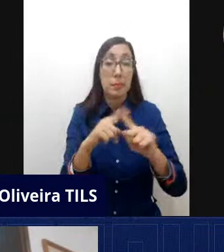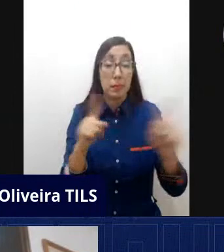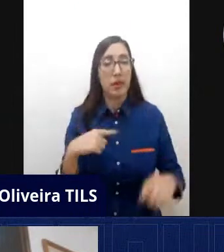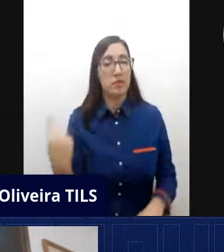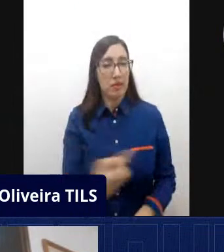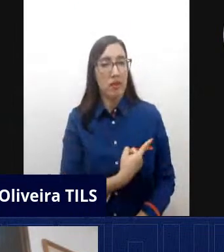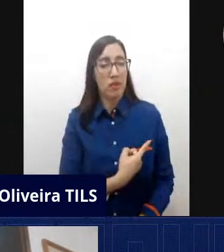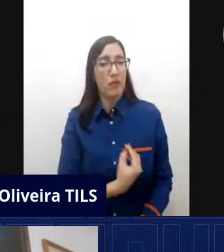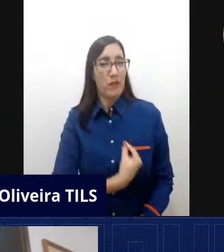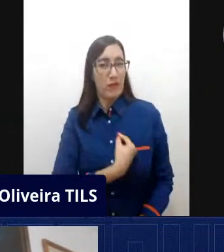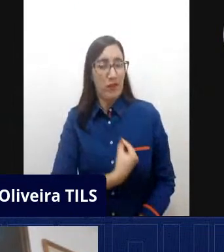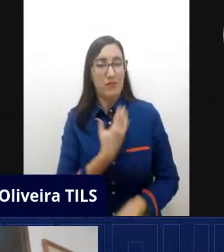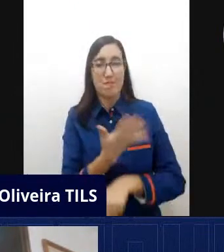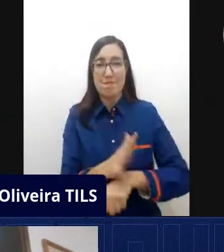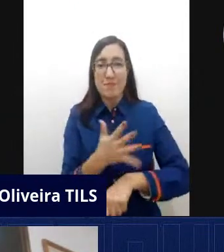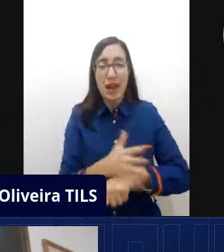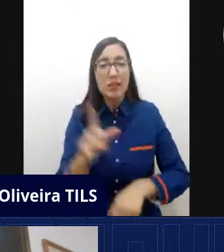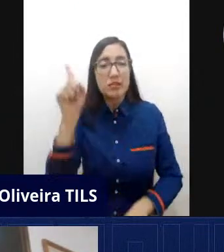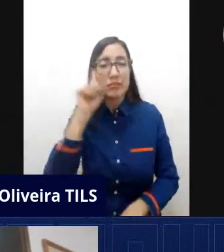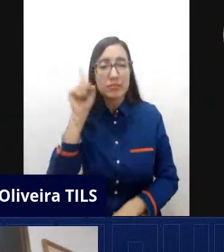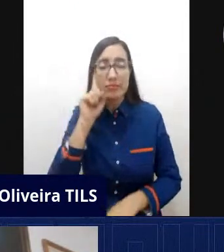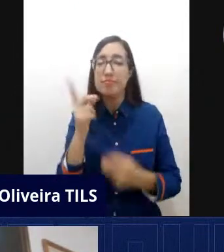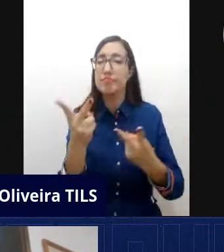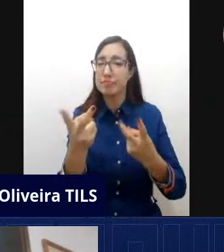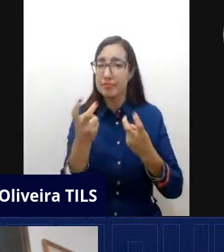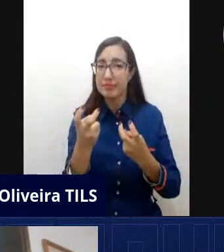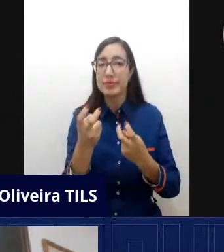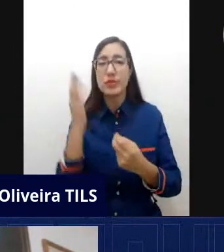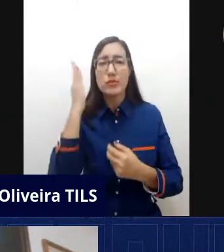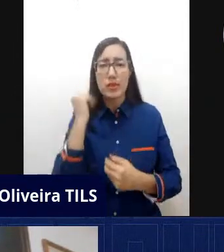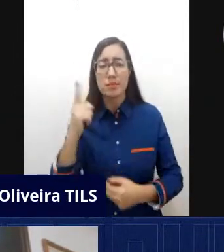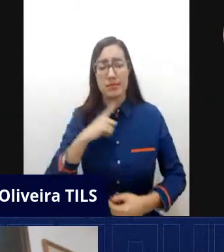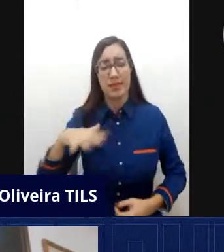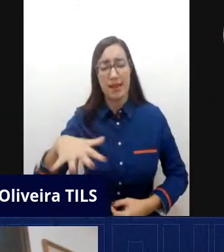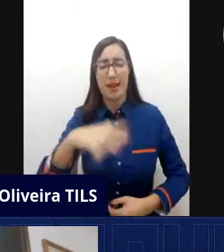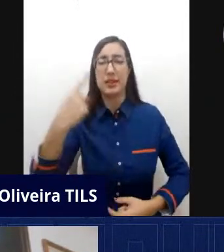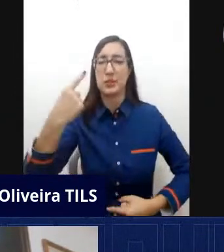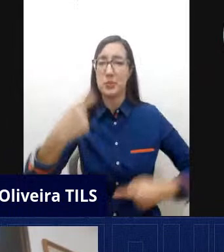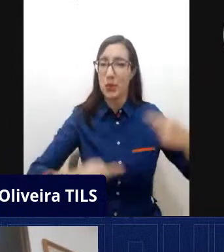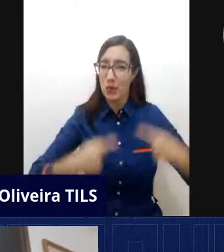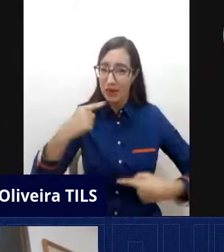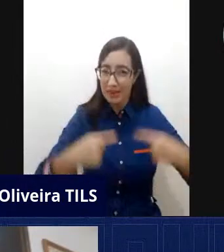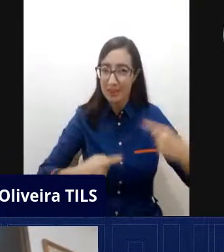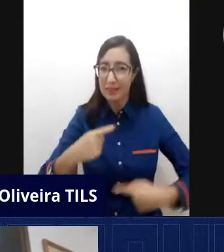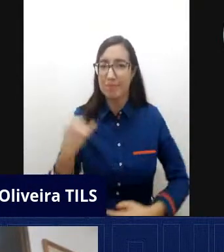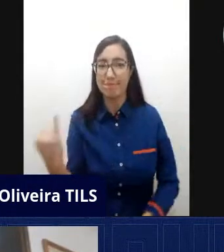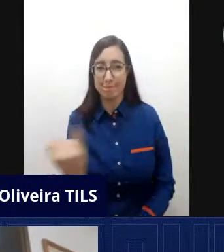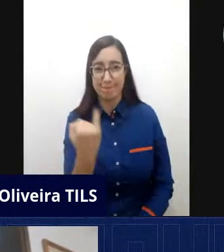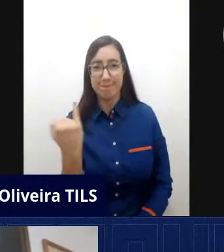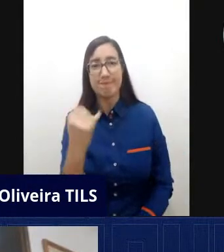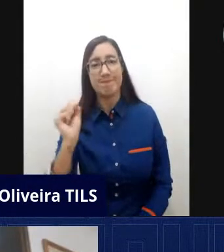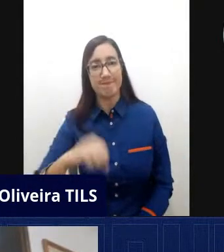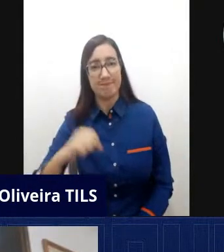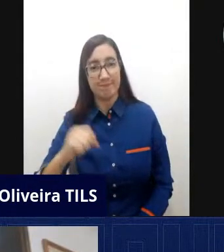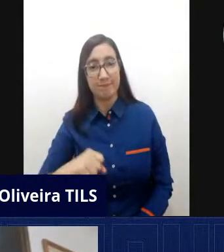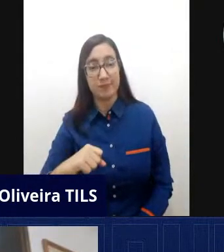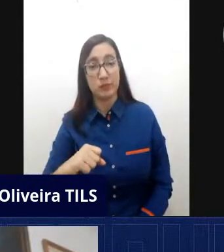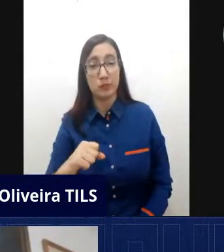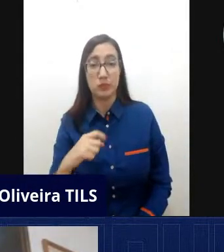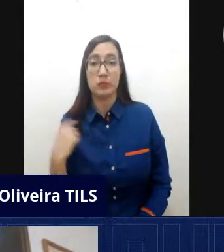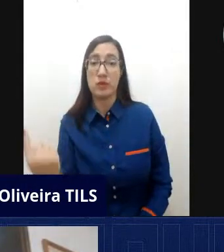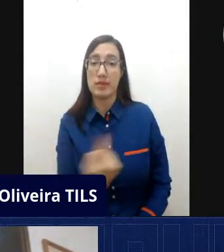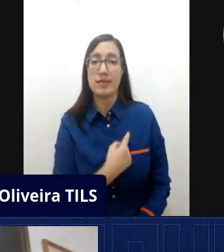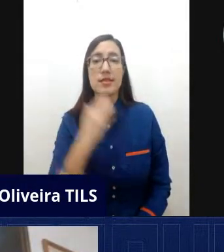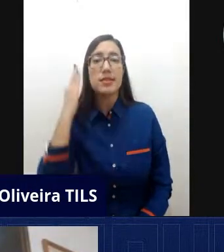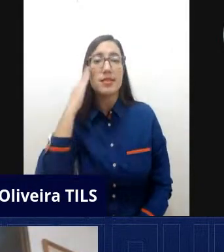políticas públicas, né? Mas existe uma lacuna muito grande, Lidiane, que era, a gente sabia que essa terra, ela não só não chegava